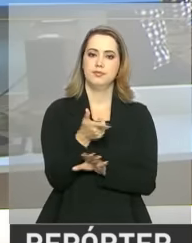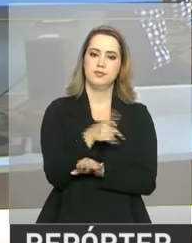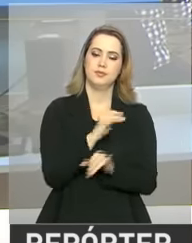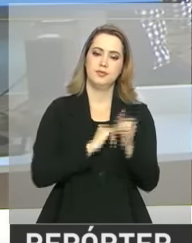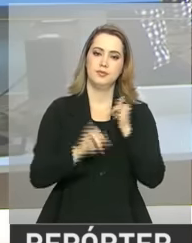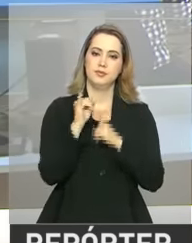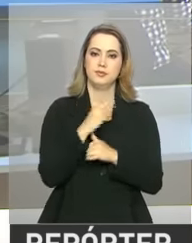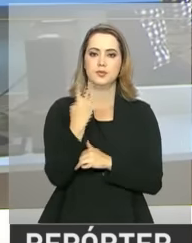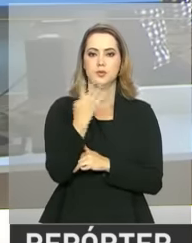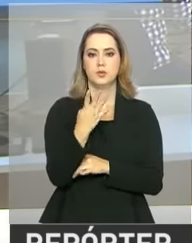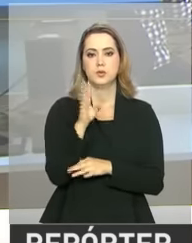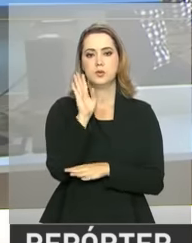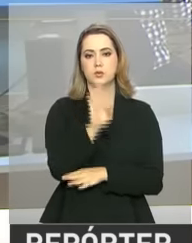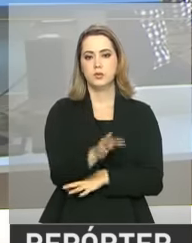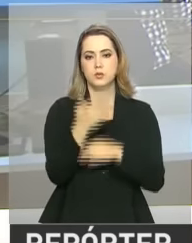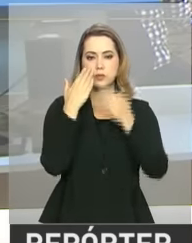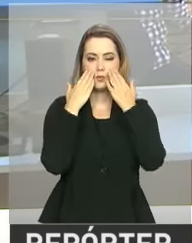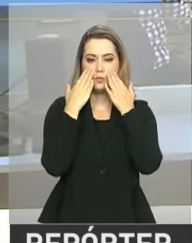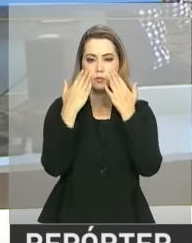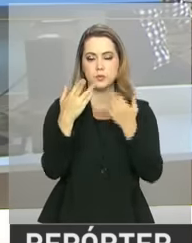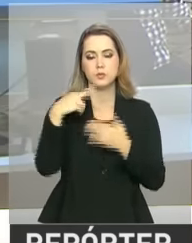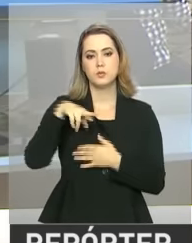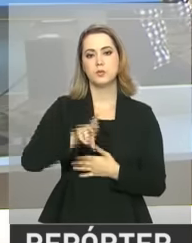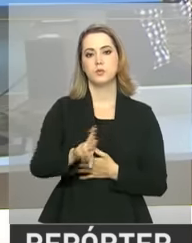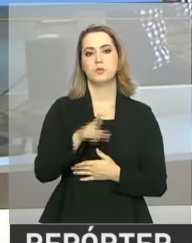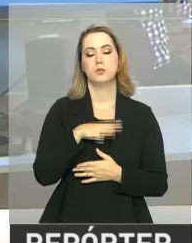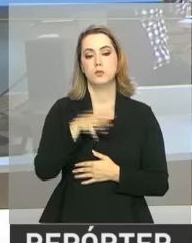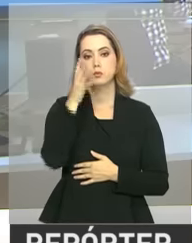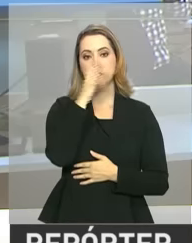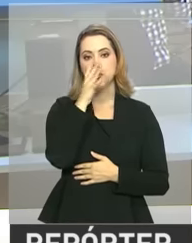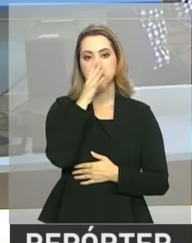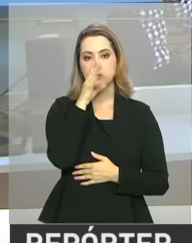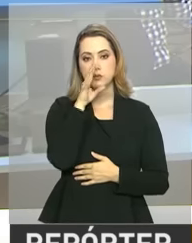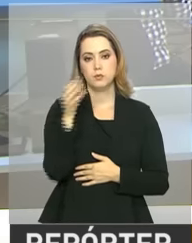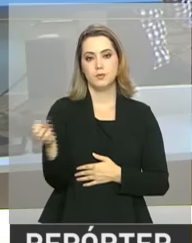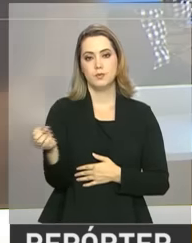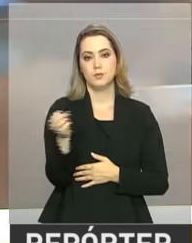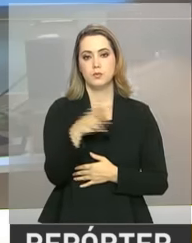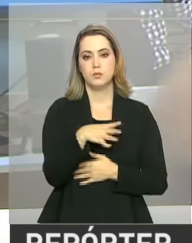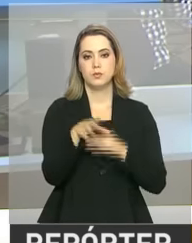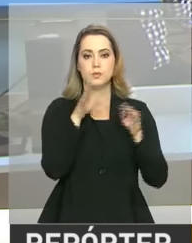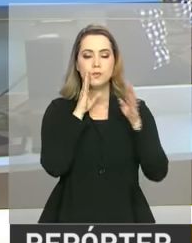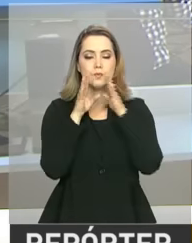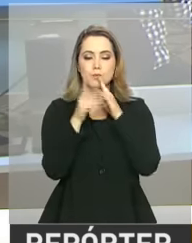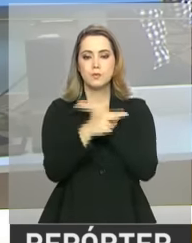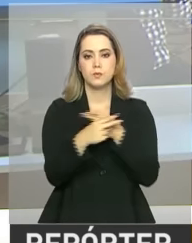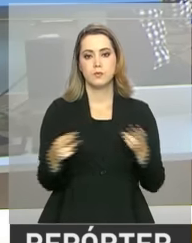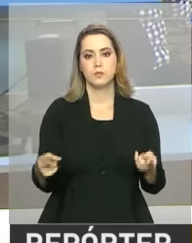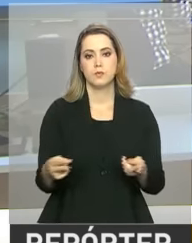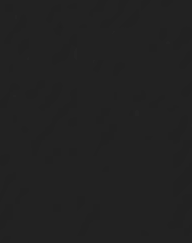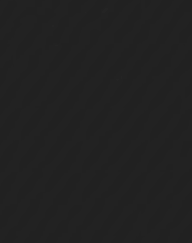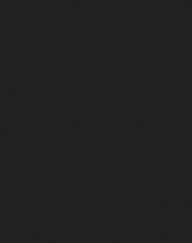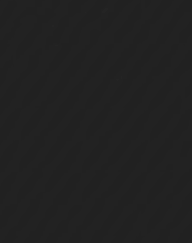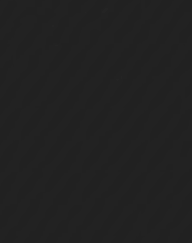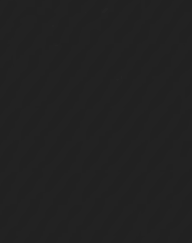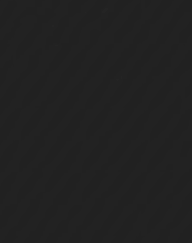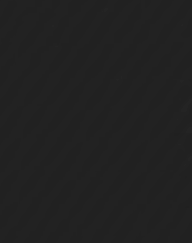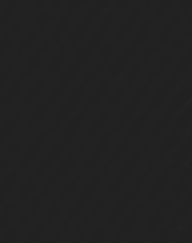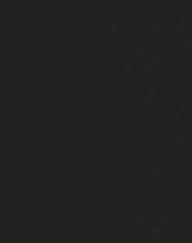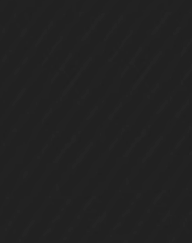outras informações ou às 16h na próxima edição do Repórter NBR. Acompanhe as novidades também pelas nossas redes sociais.